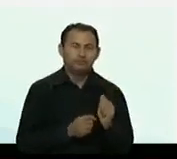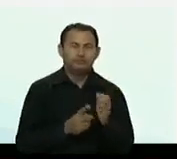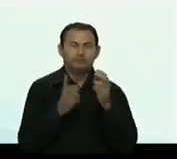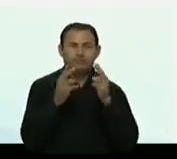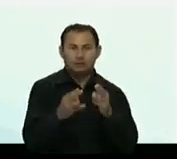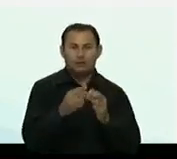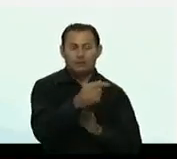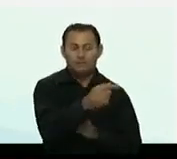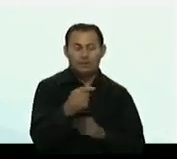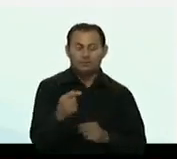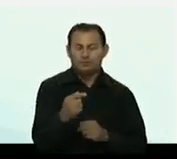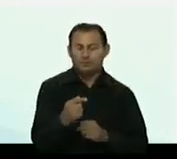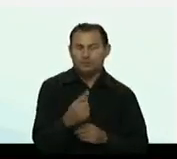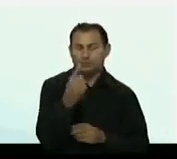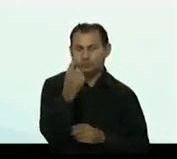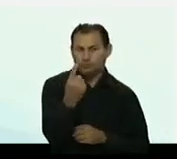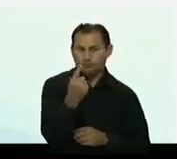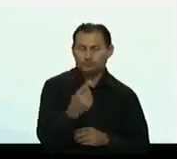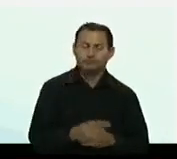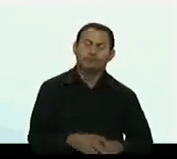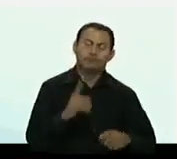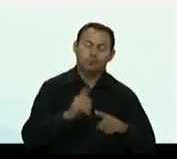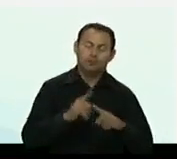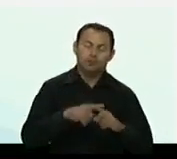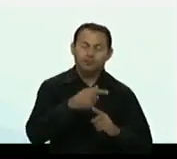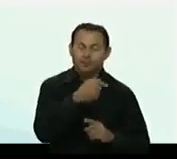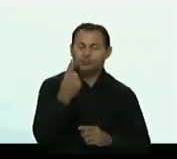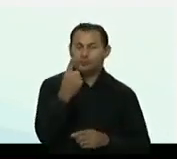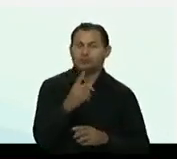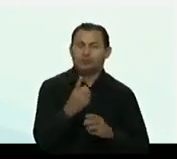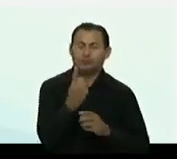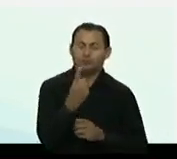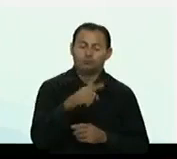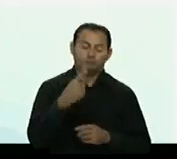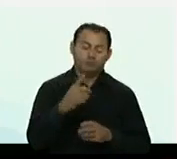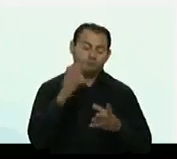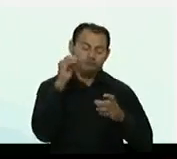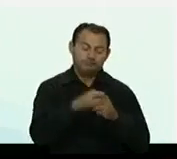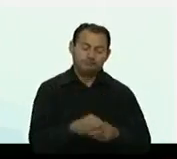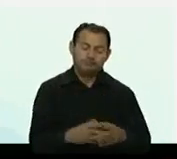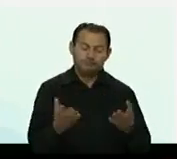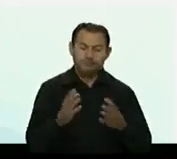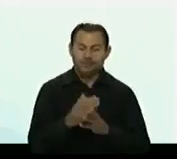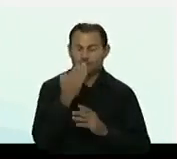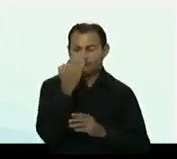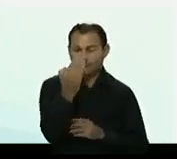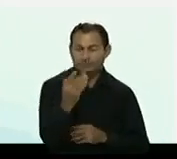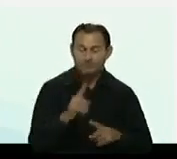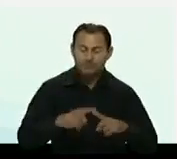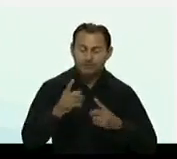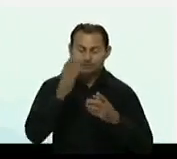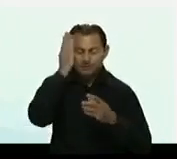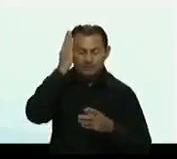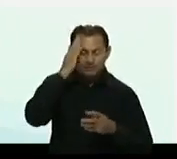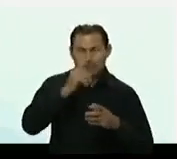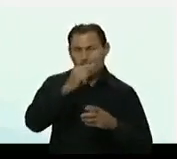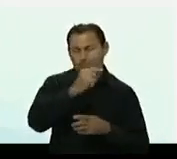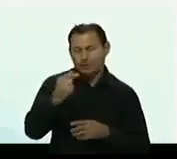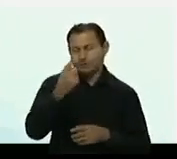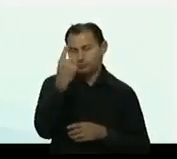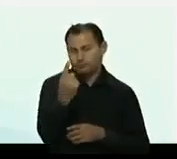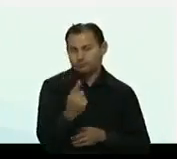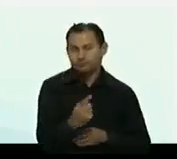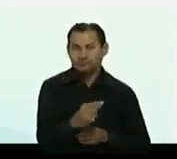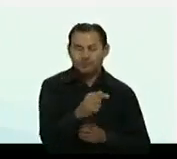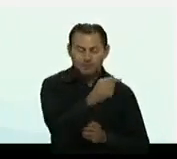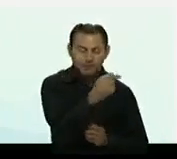igual a menos 1. Por que menos 1? Porque o 1 a gente não acaba não colocando na frente, mas a gente sabe que ele é menos 1. Se